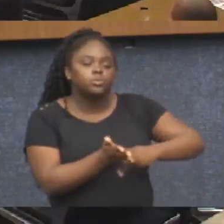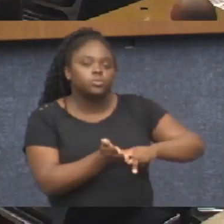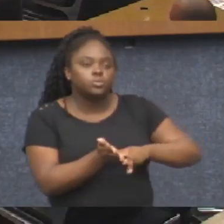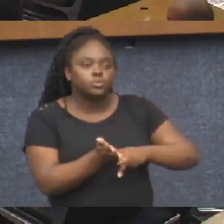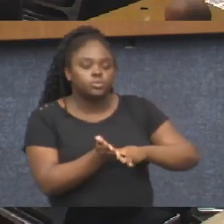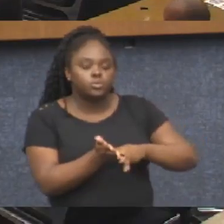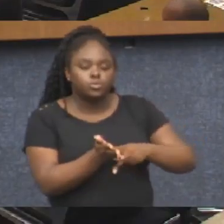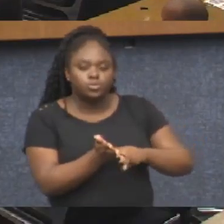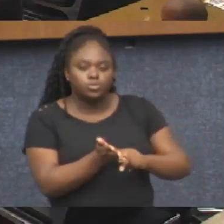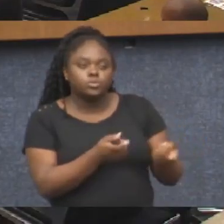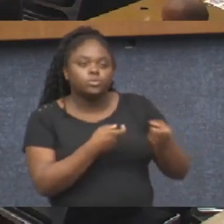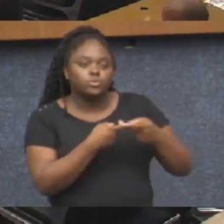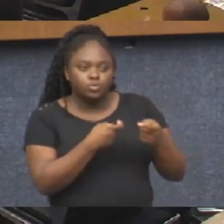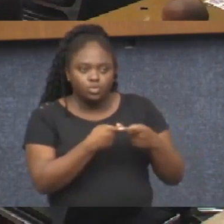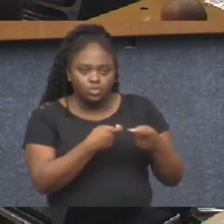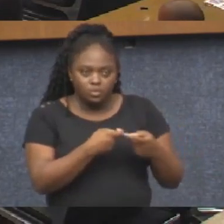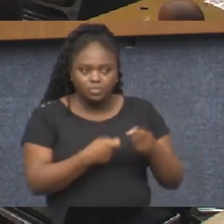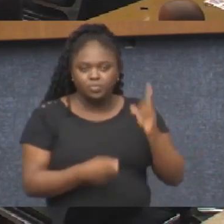Gerais.